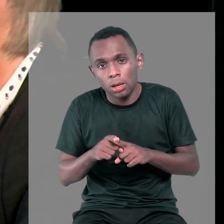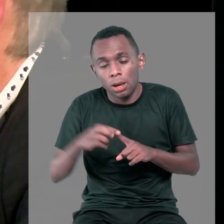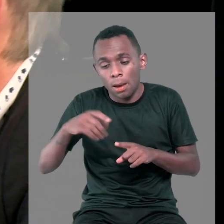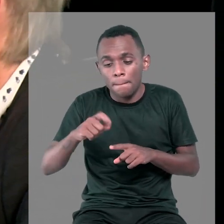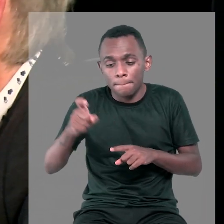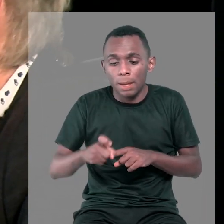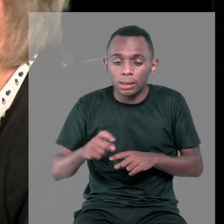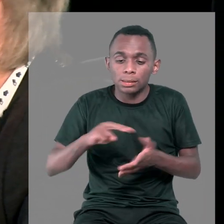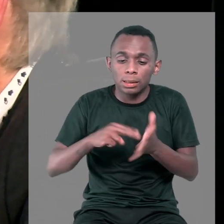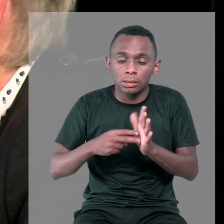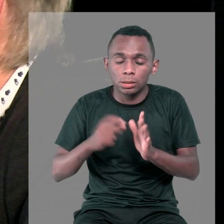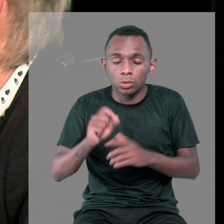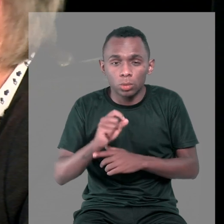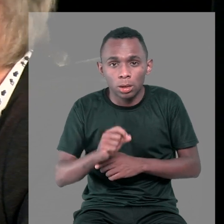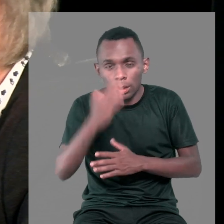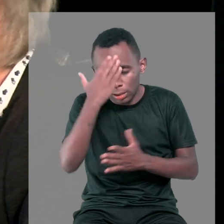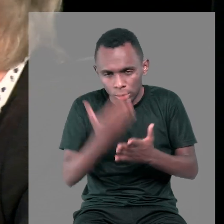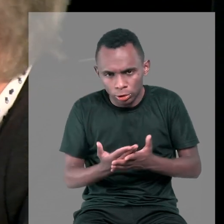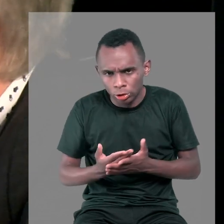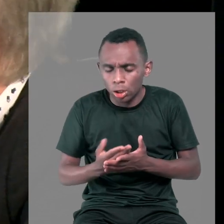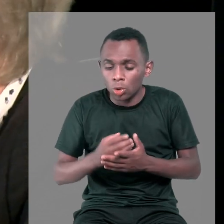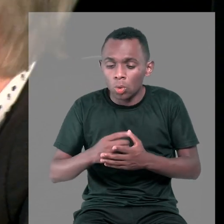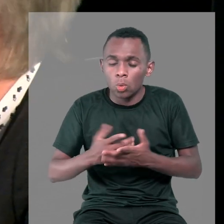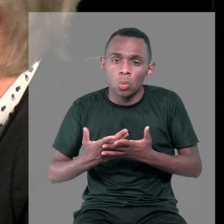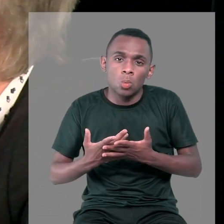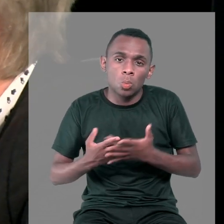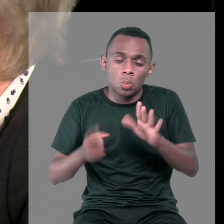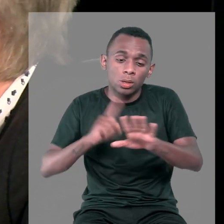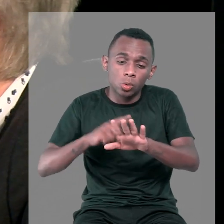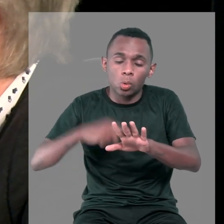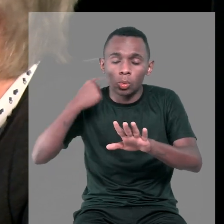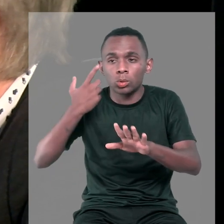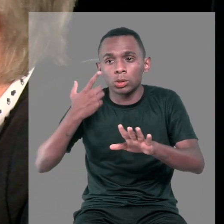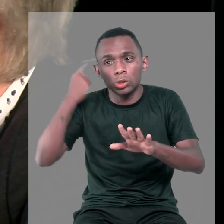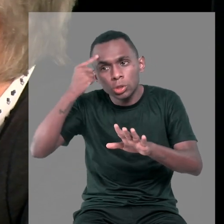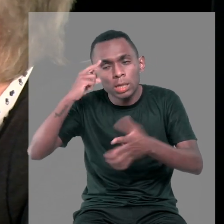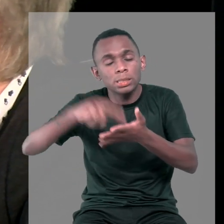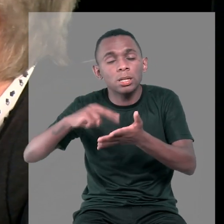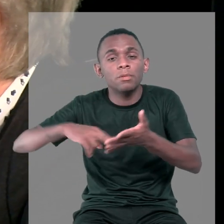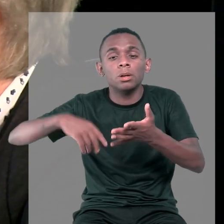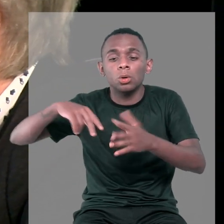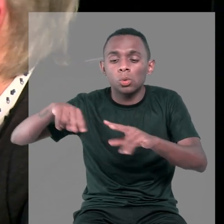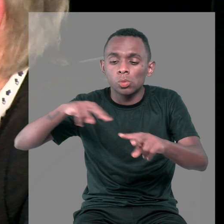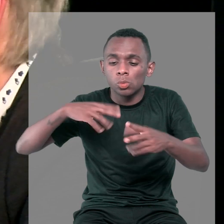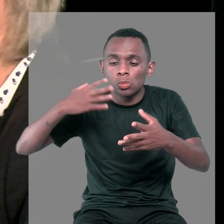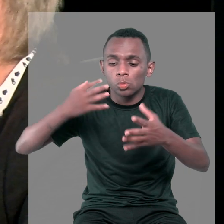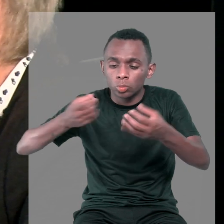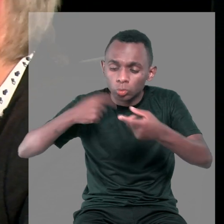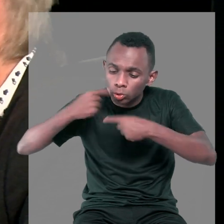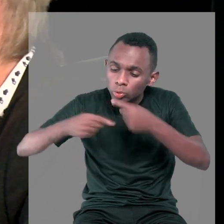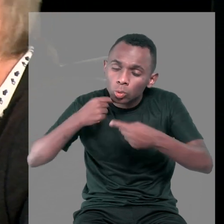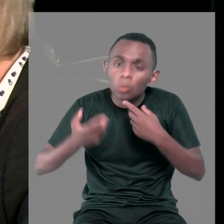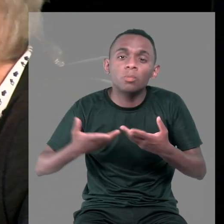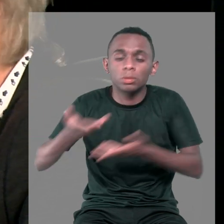Ainda, grosso modo, para Marx, a ideologia naturaliza a dominação de classe, a diferença entre